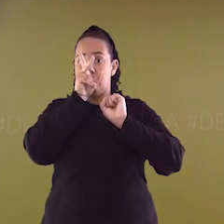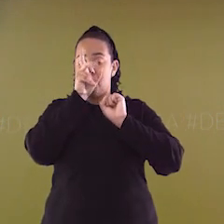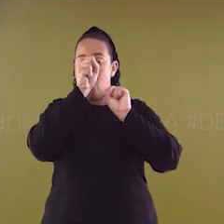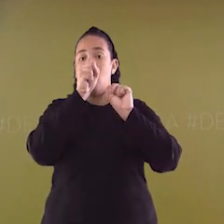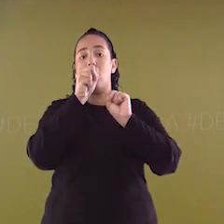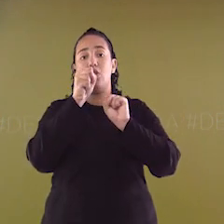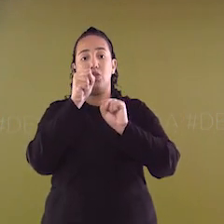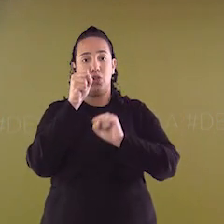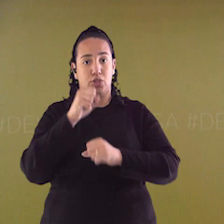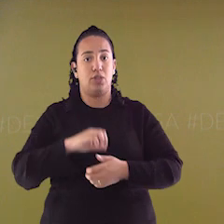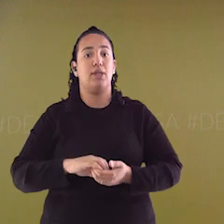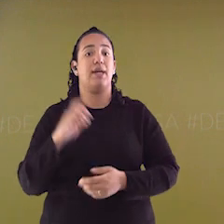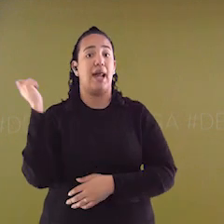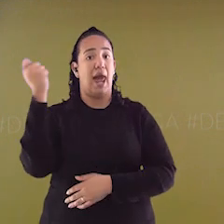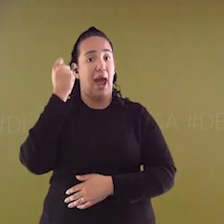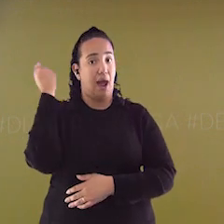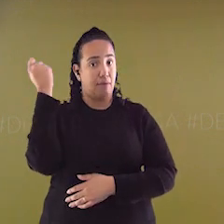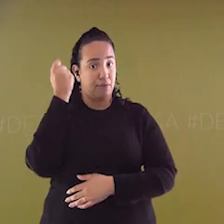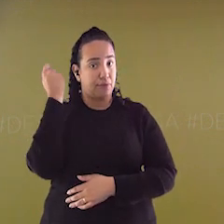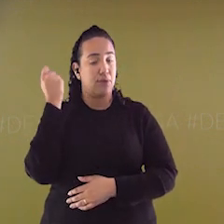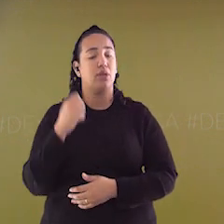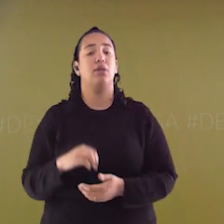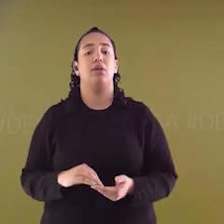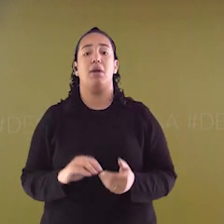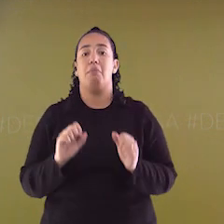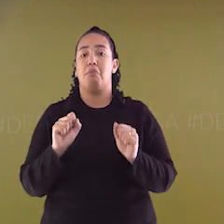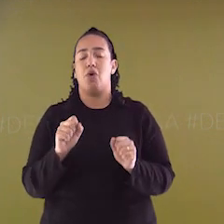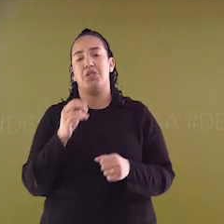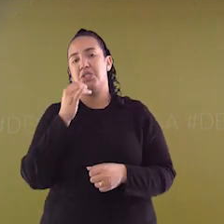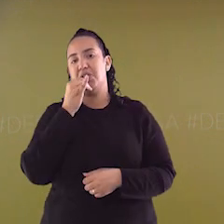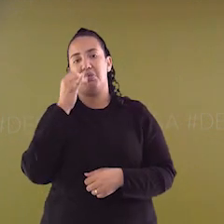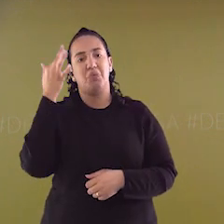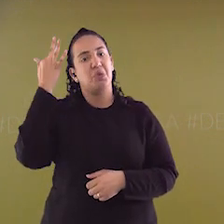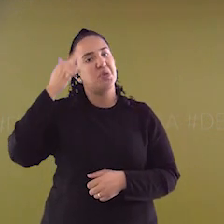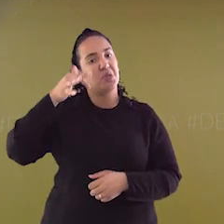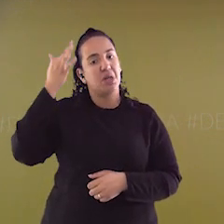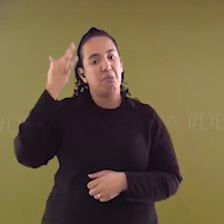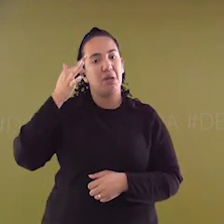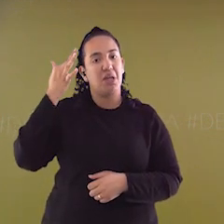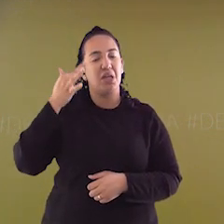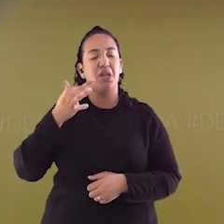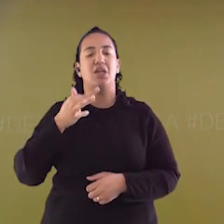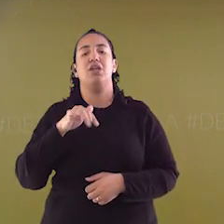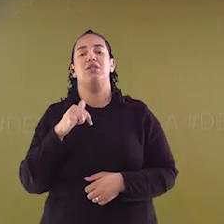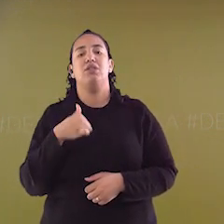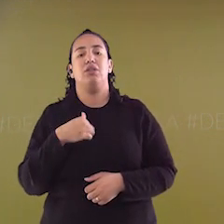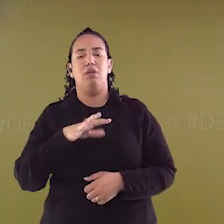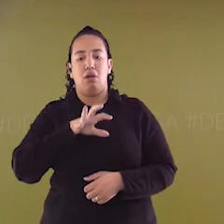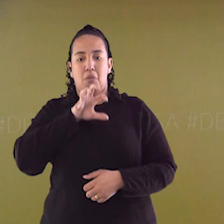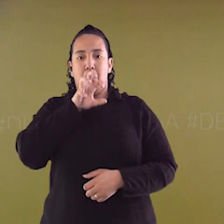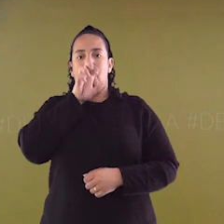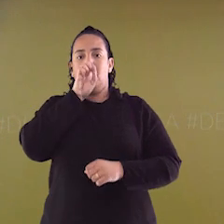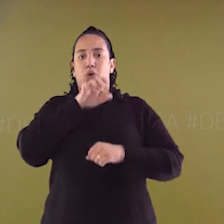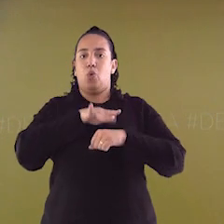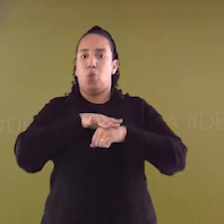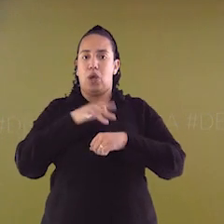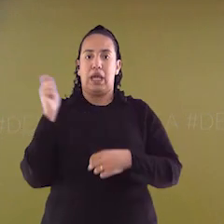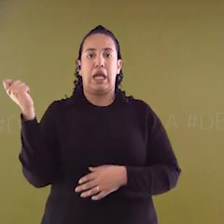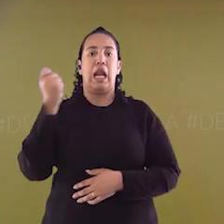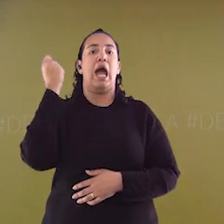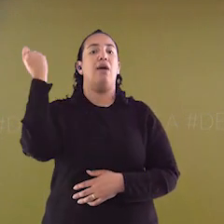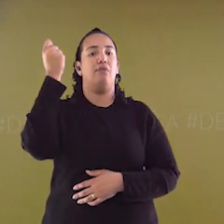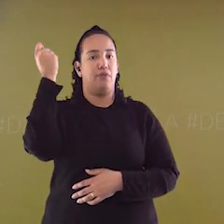se inalado por muito tempo, tá? E aí vai ocasionar náuseas, dores de cabeça, doenças